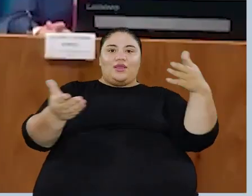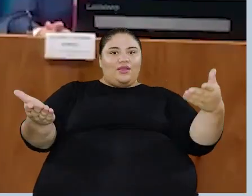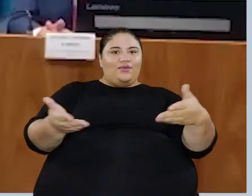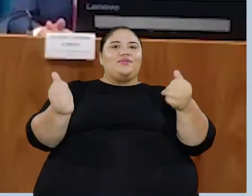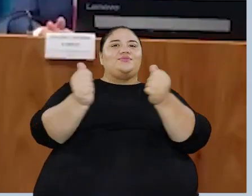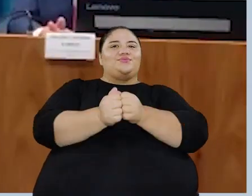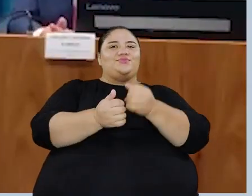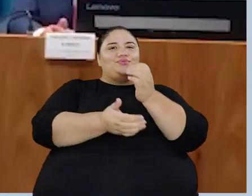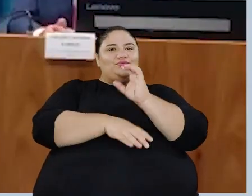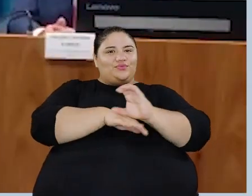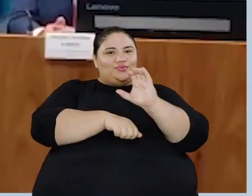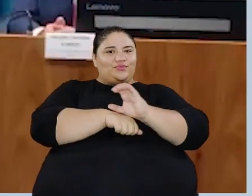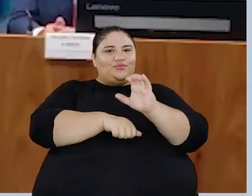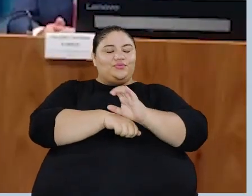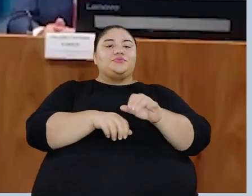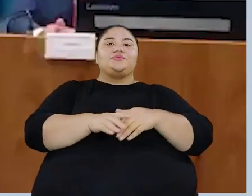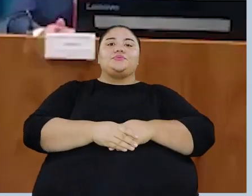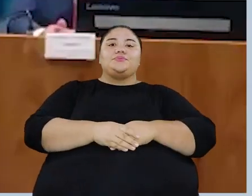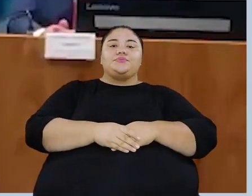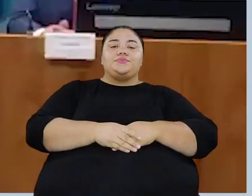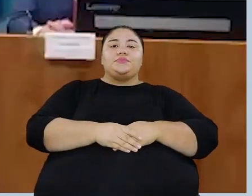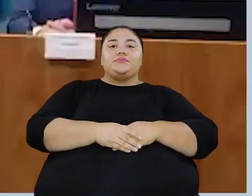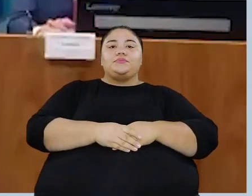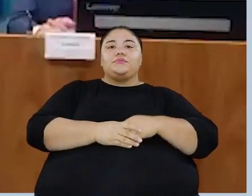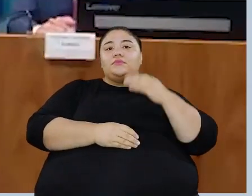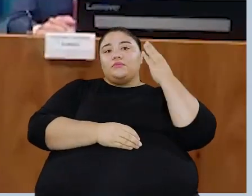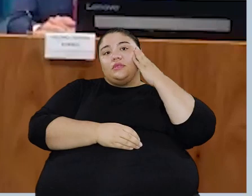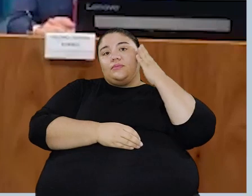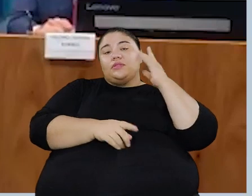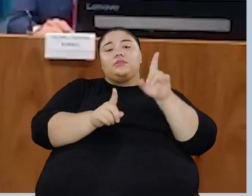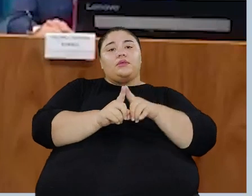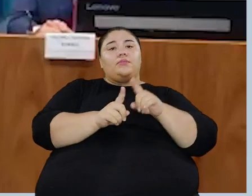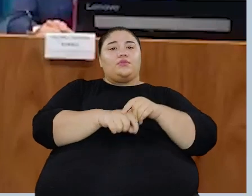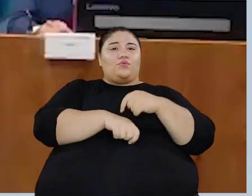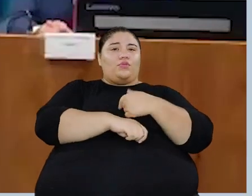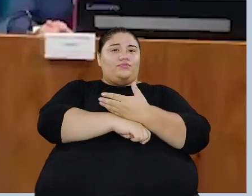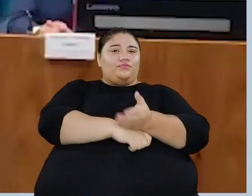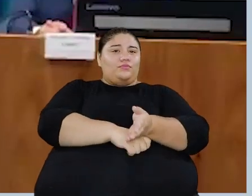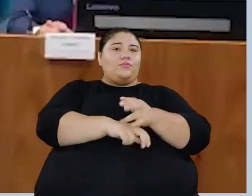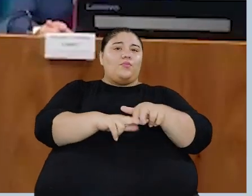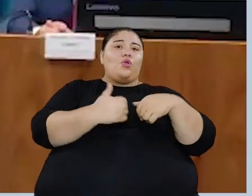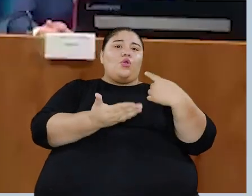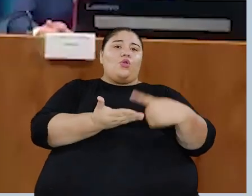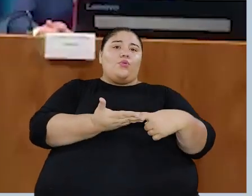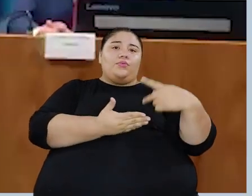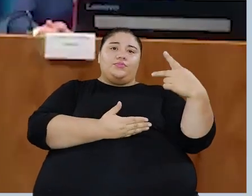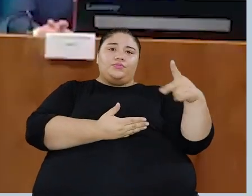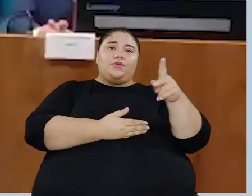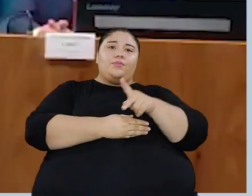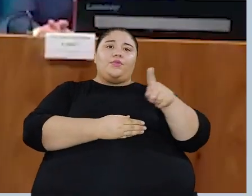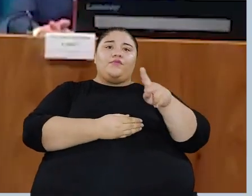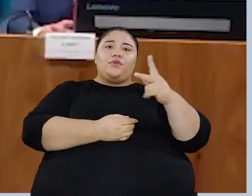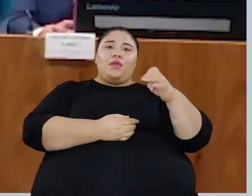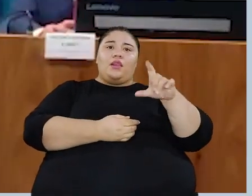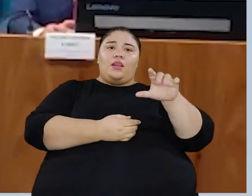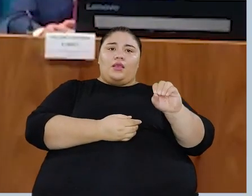dias, e agora também na reforma tributária. E sabendo do adiantado da hora, por conta do compromisso